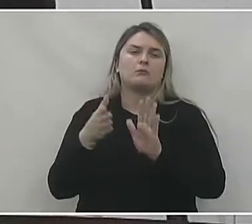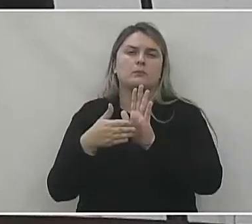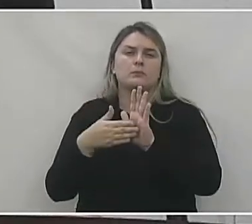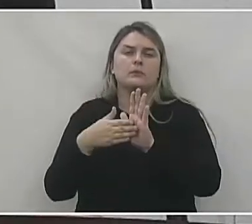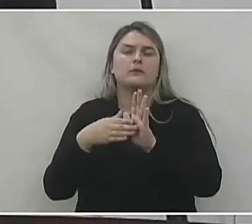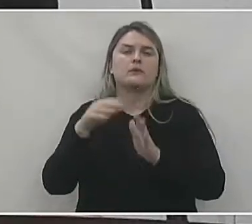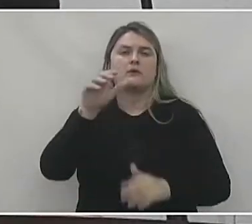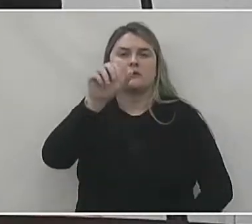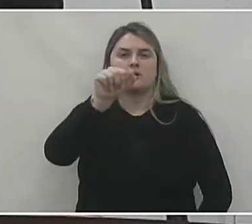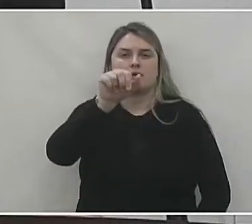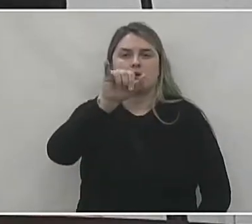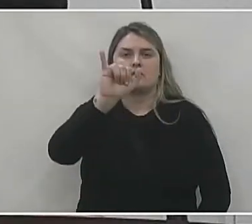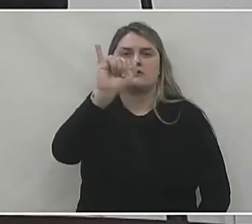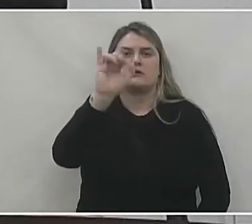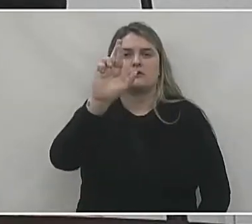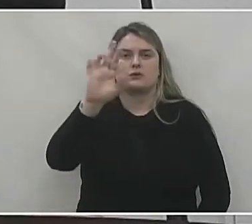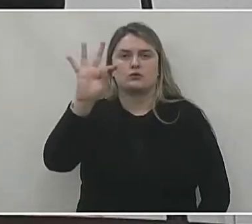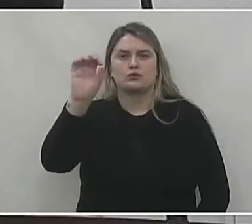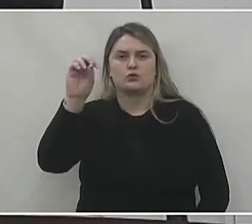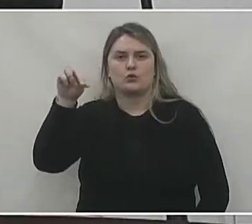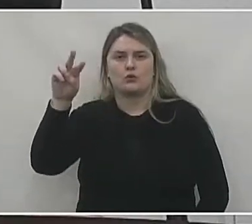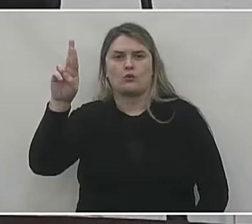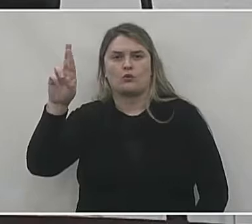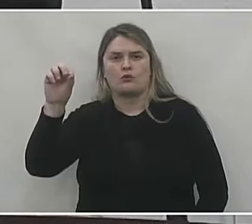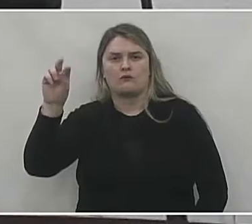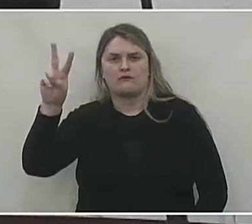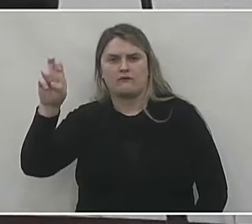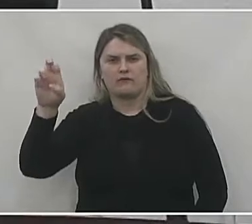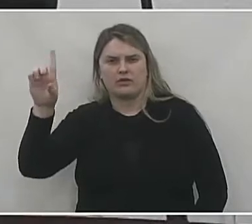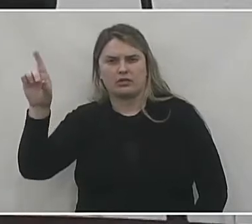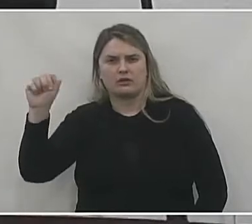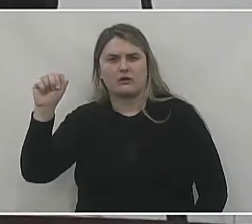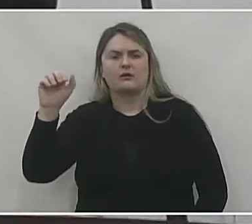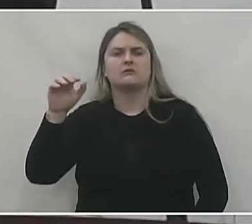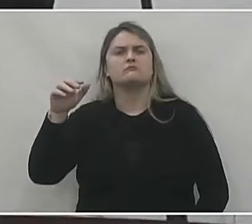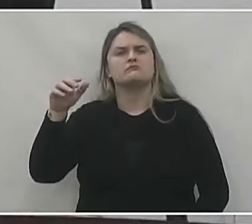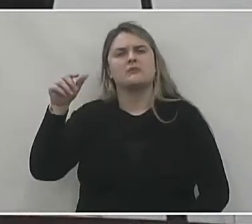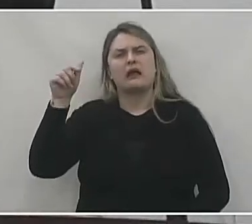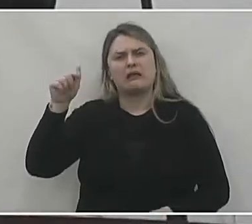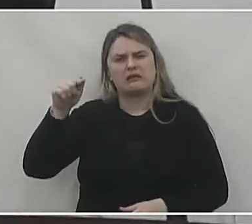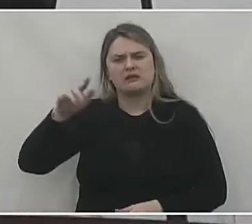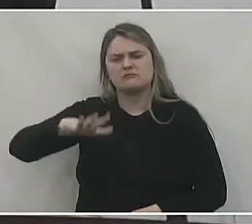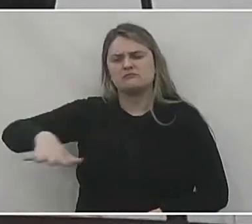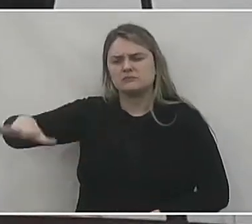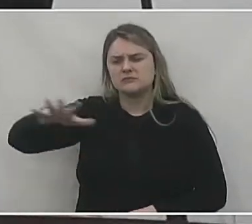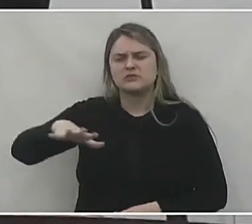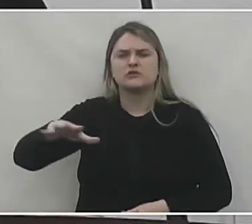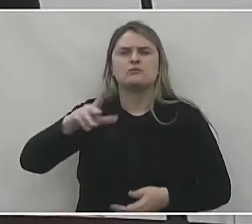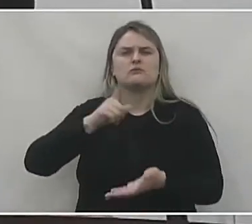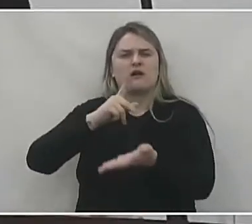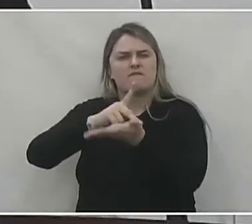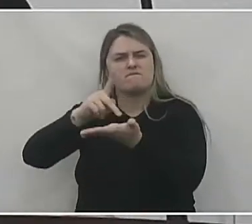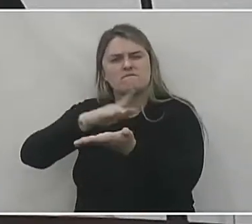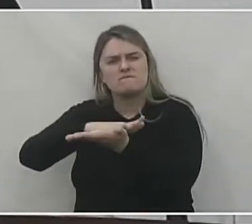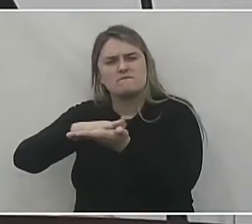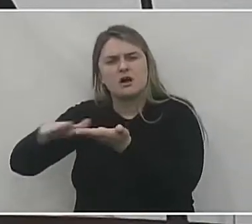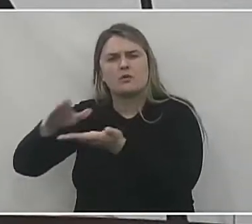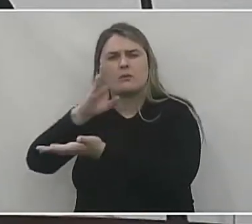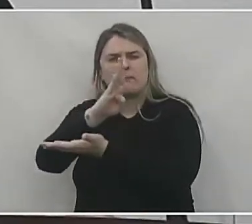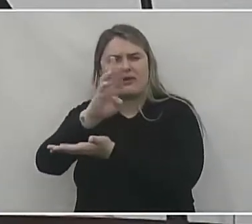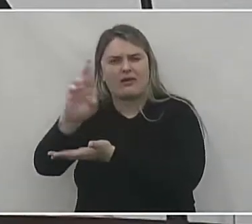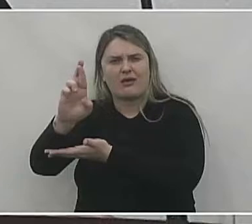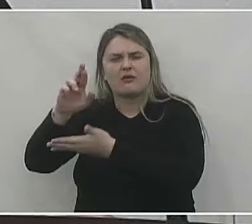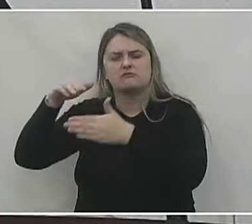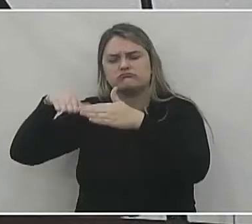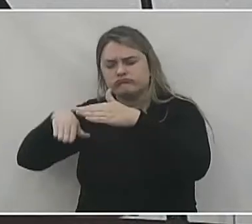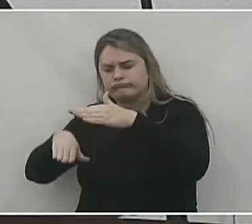todo esse anel com viadutos, uma obra que marcou a história de União da